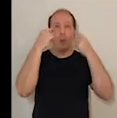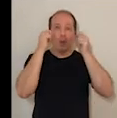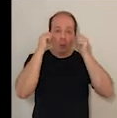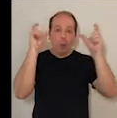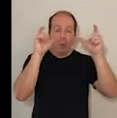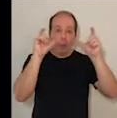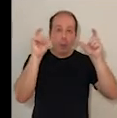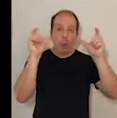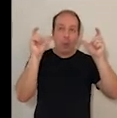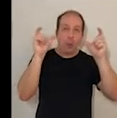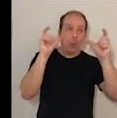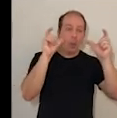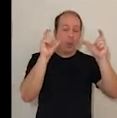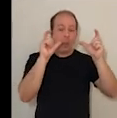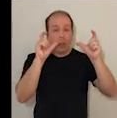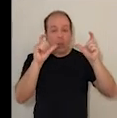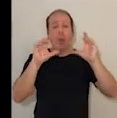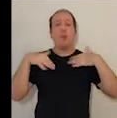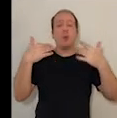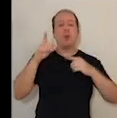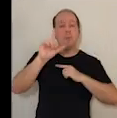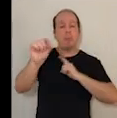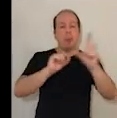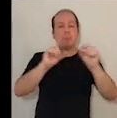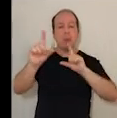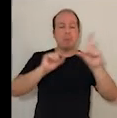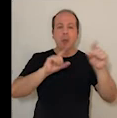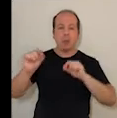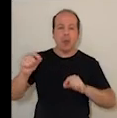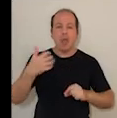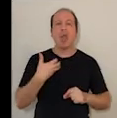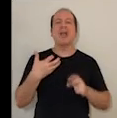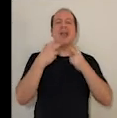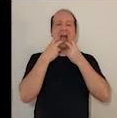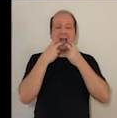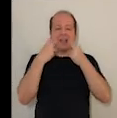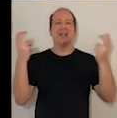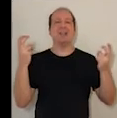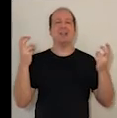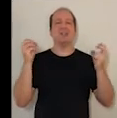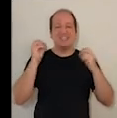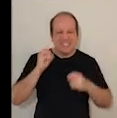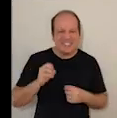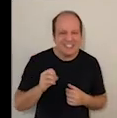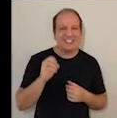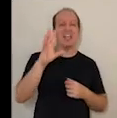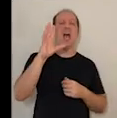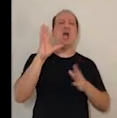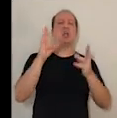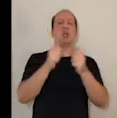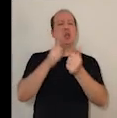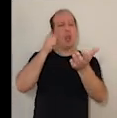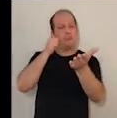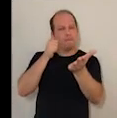órbitas. E quando eles partirem para cima de você, aos gritos, eu saio da minha toca e ponho todos para correr como jamais